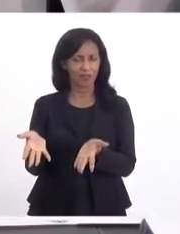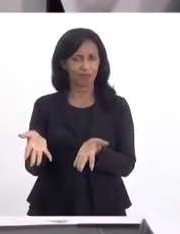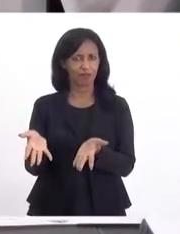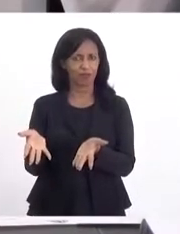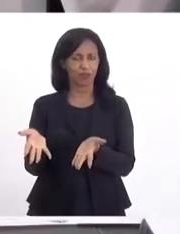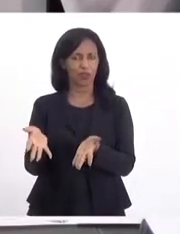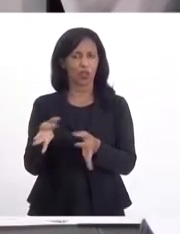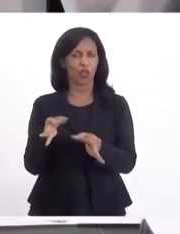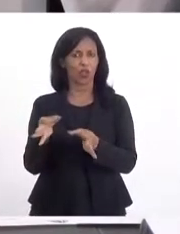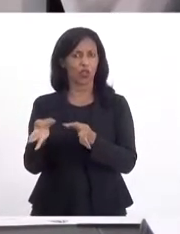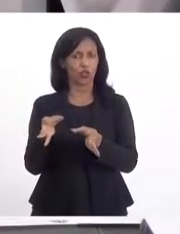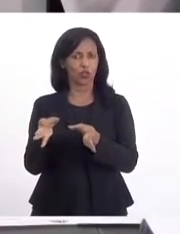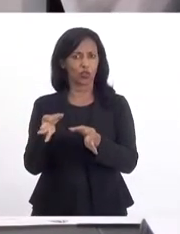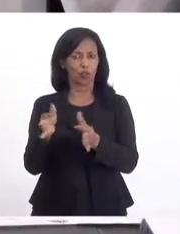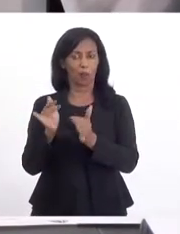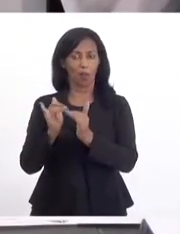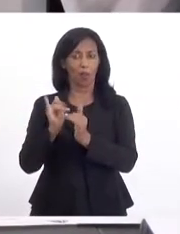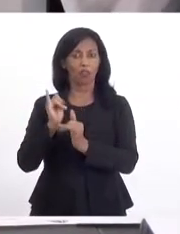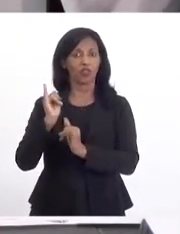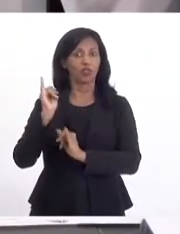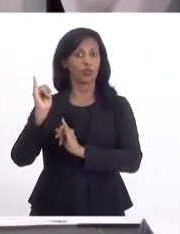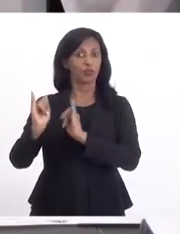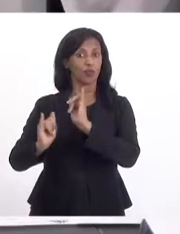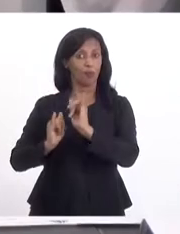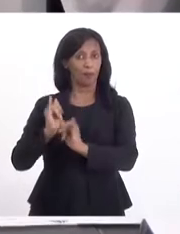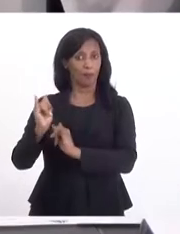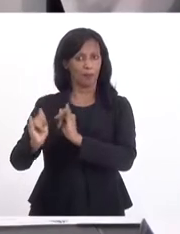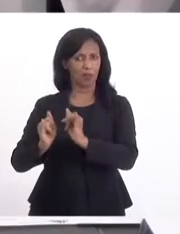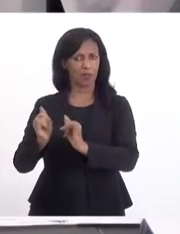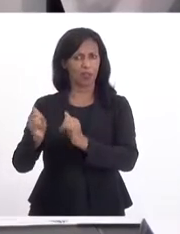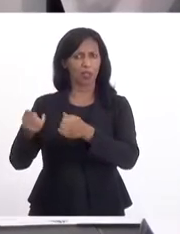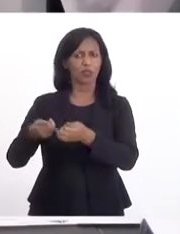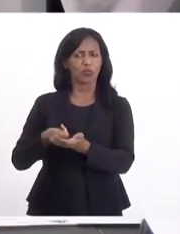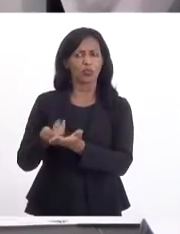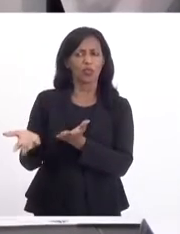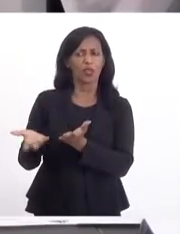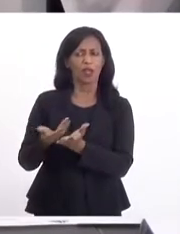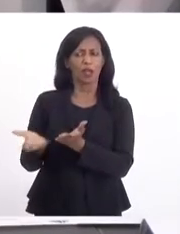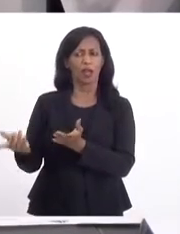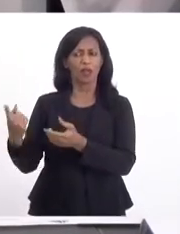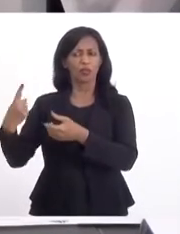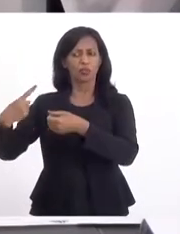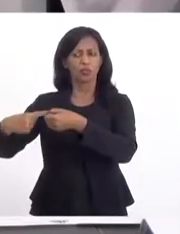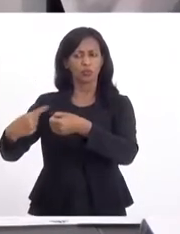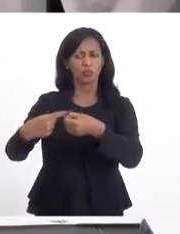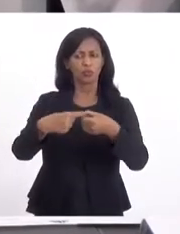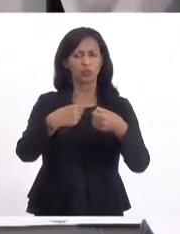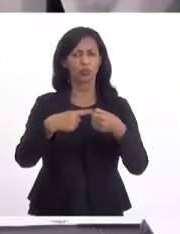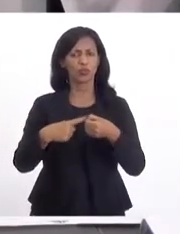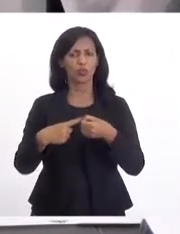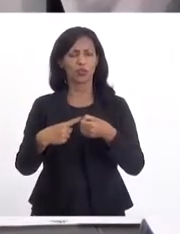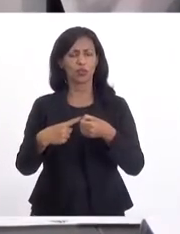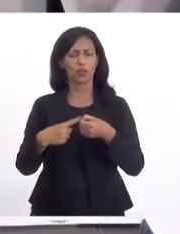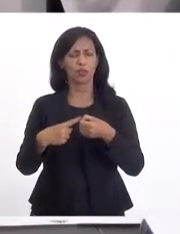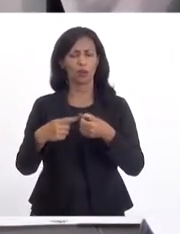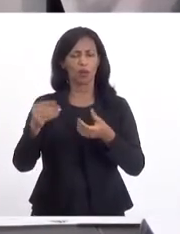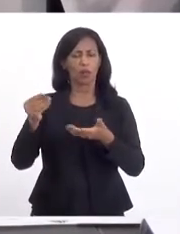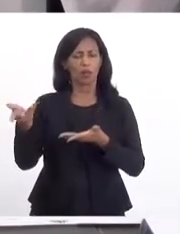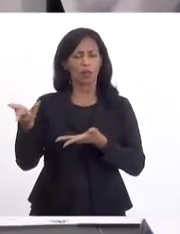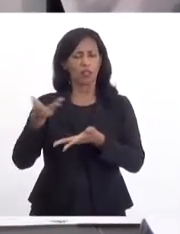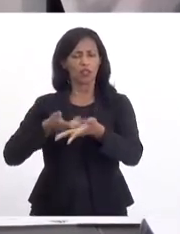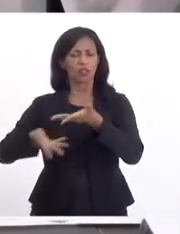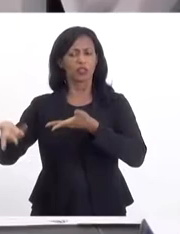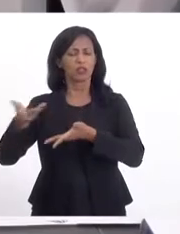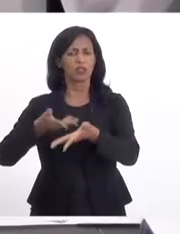de forma informatizada, dos gastos dos municípios, das transferências dos convênios. Mas o Tribunal